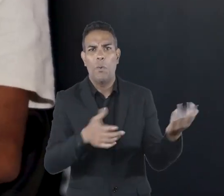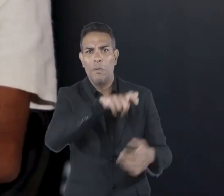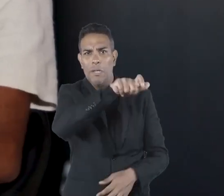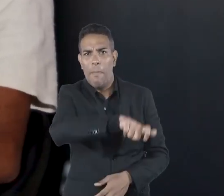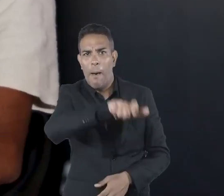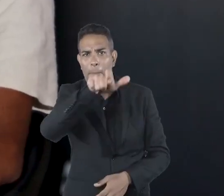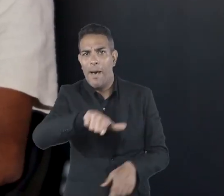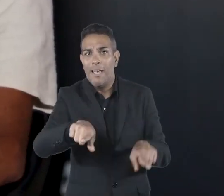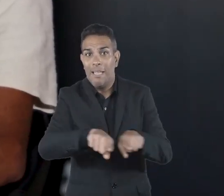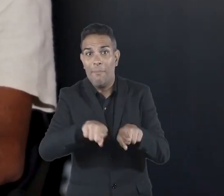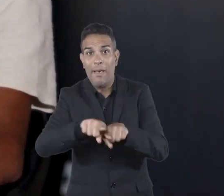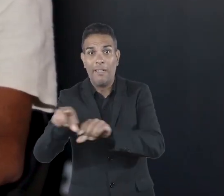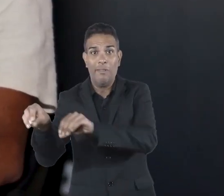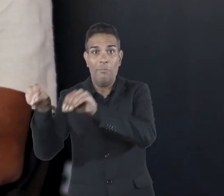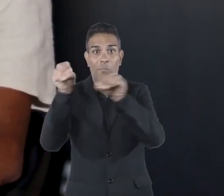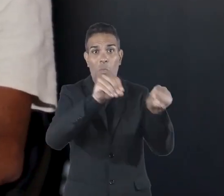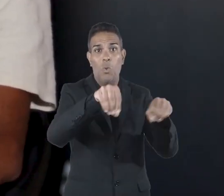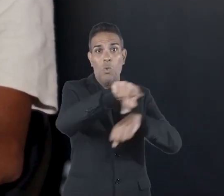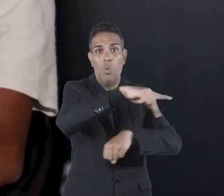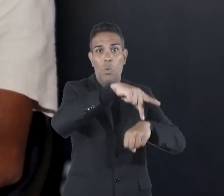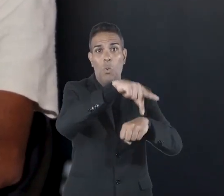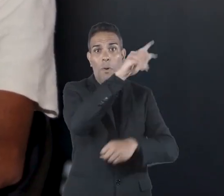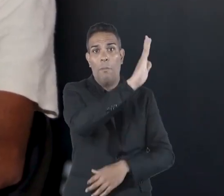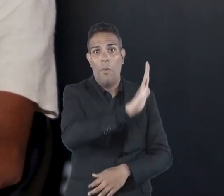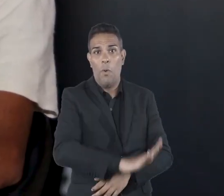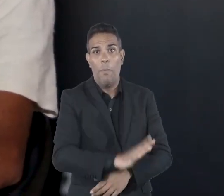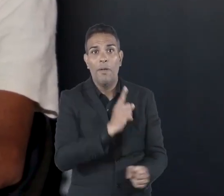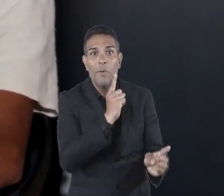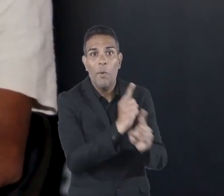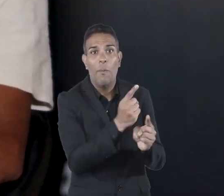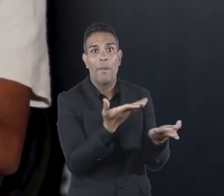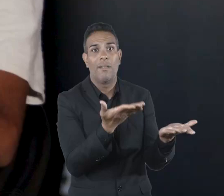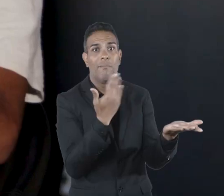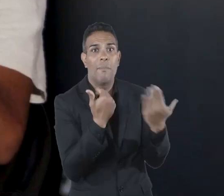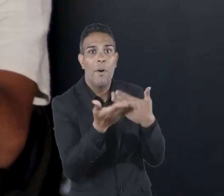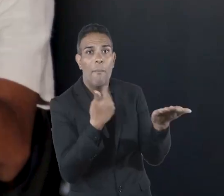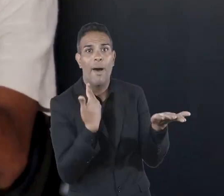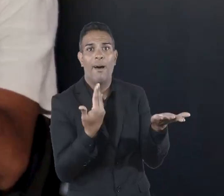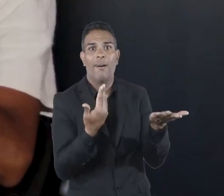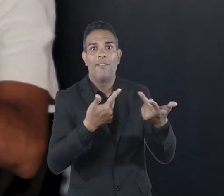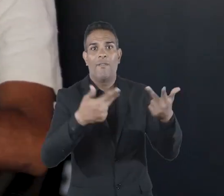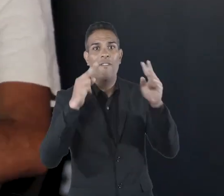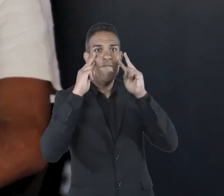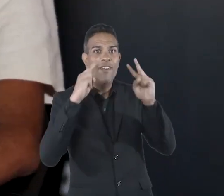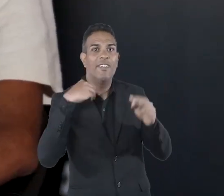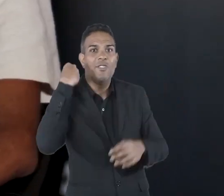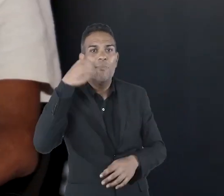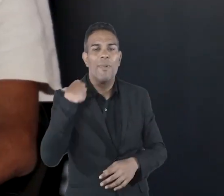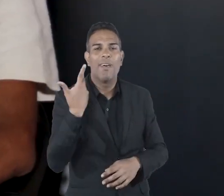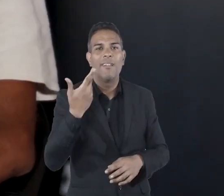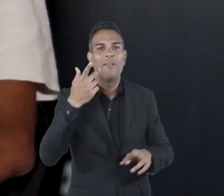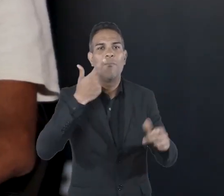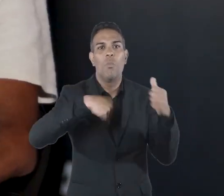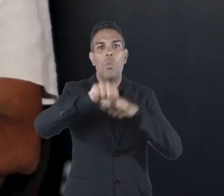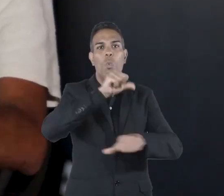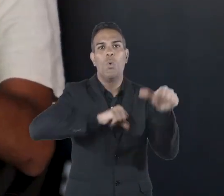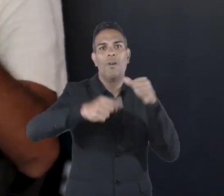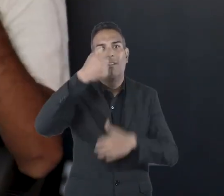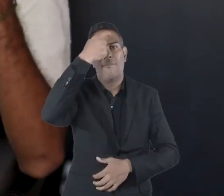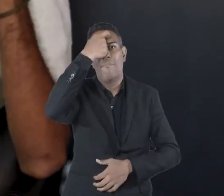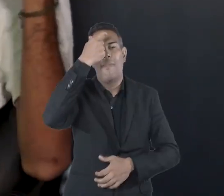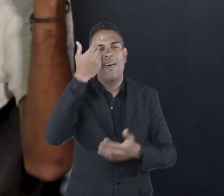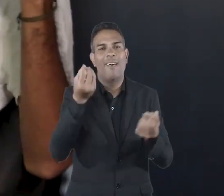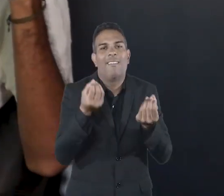experiência de vida. E realmente, esbarrar com um refugiado só no metrô, comendo um salgado, já é uma experiência.